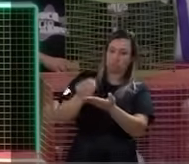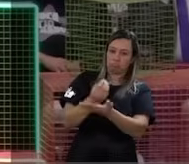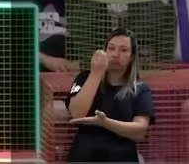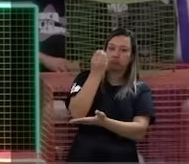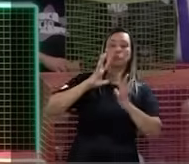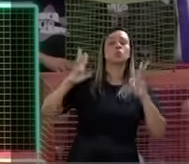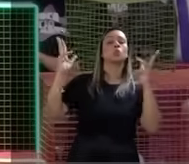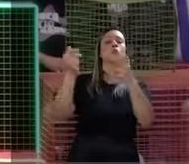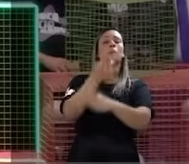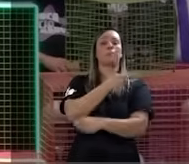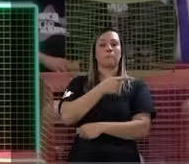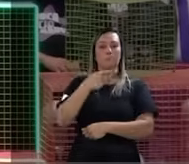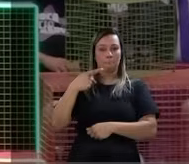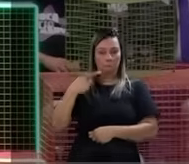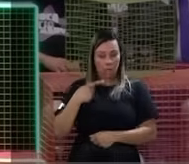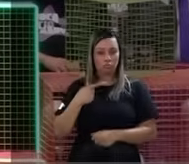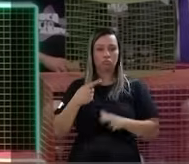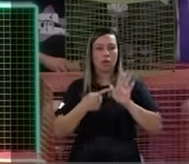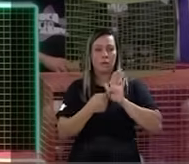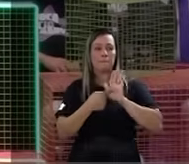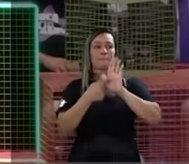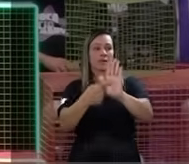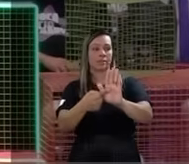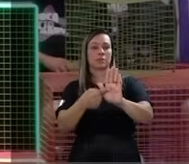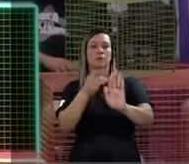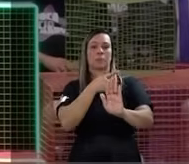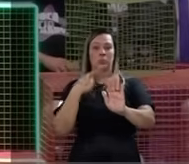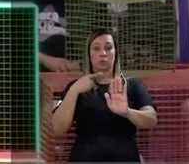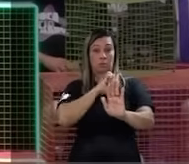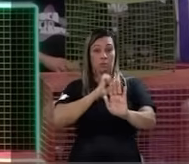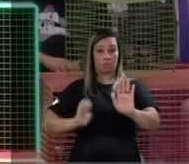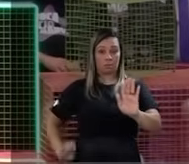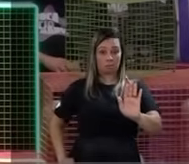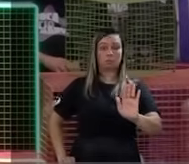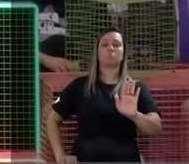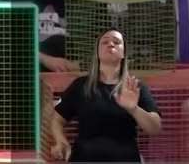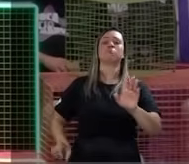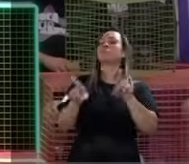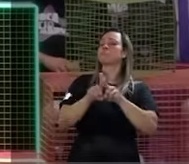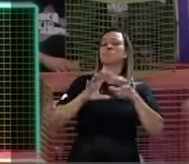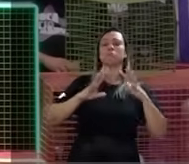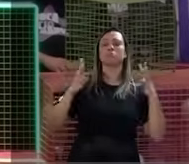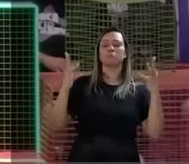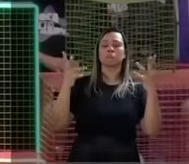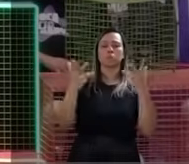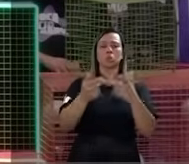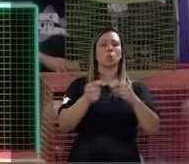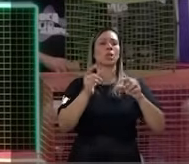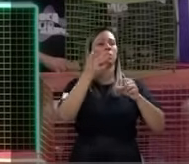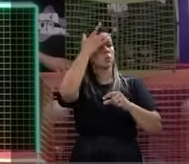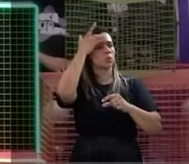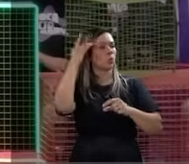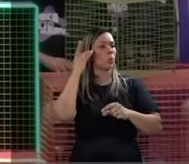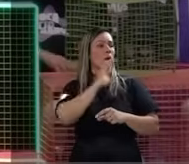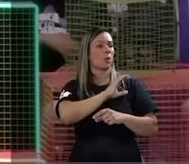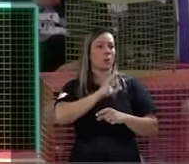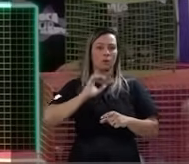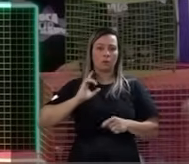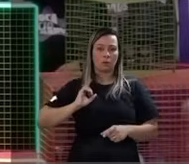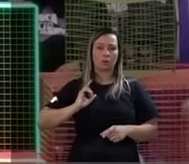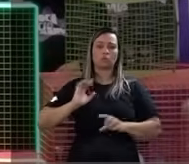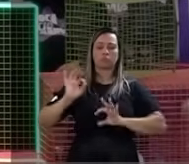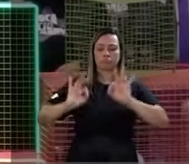aqui representados, que representam aqui a pessoa do pastor presidente, e também a todos os coordenadores aqui